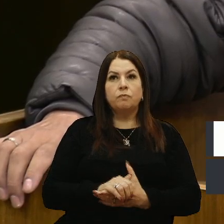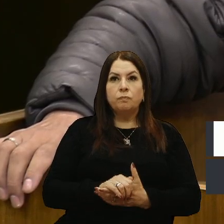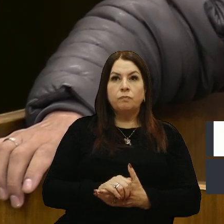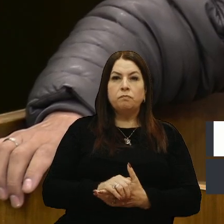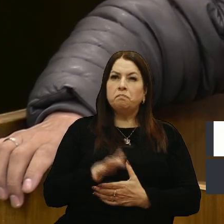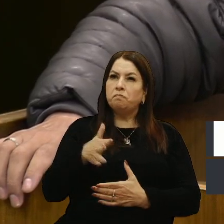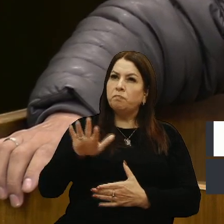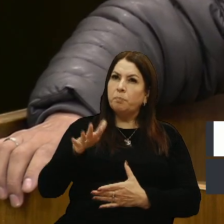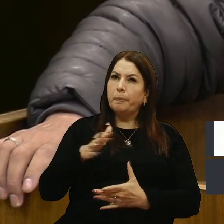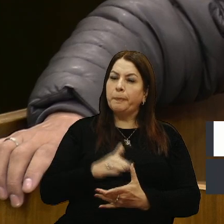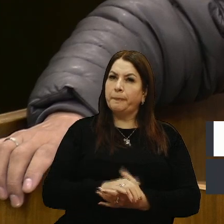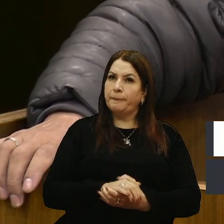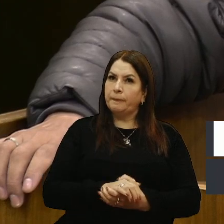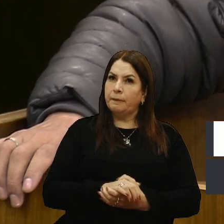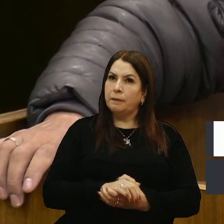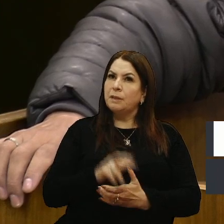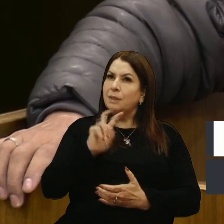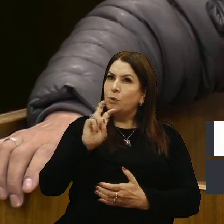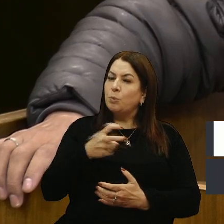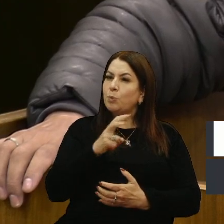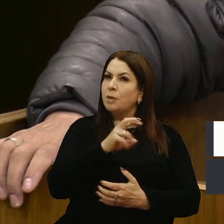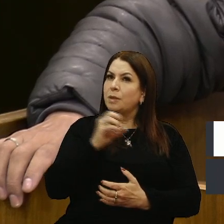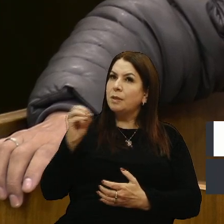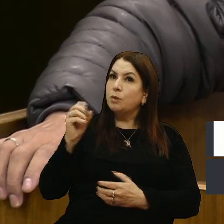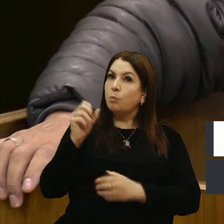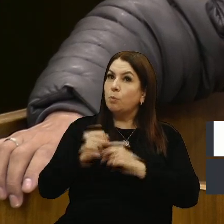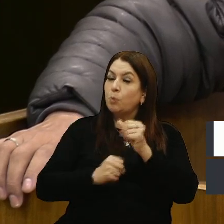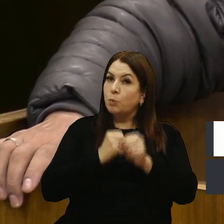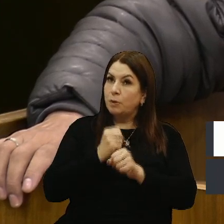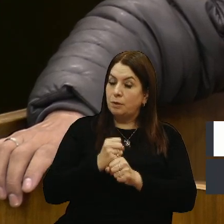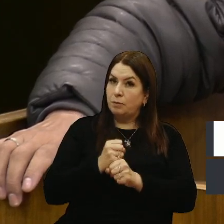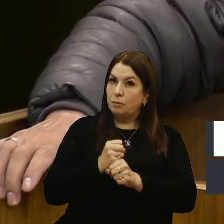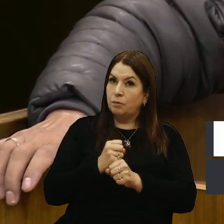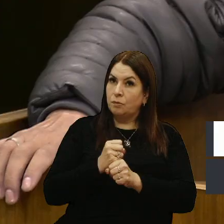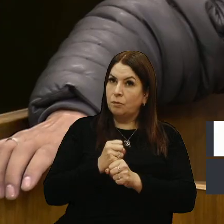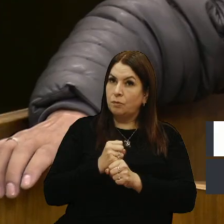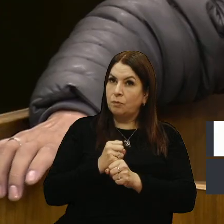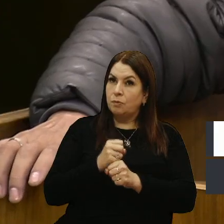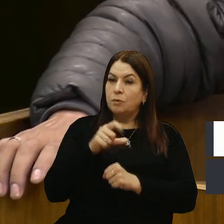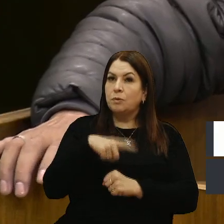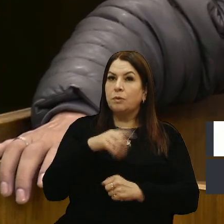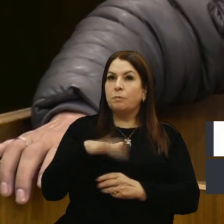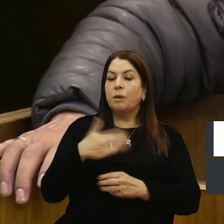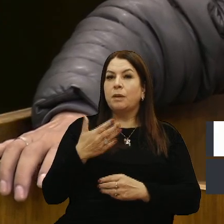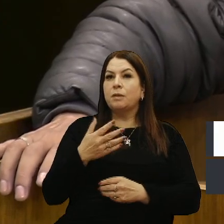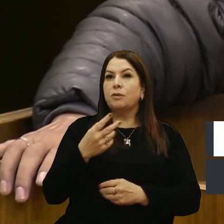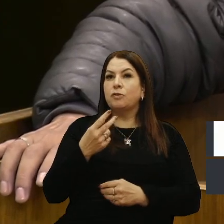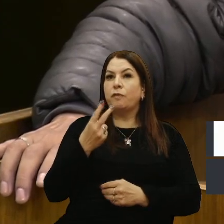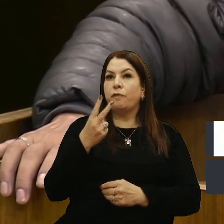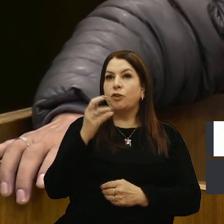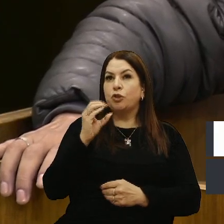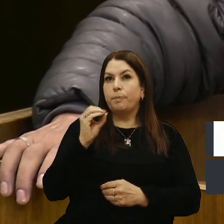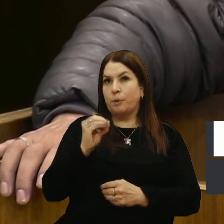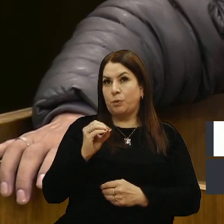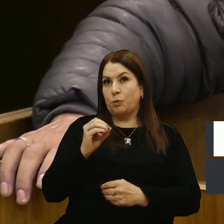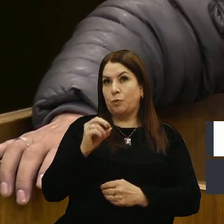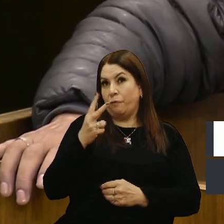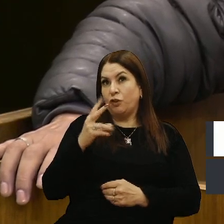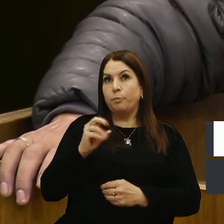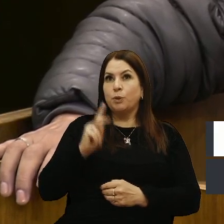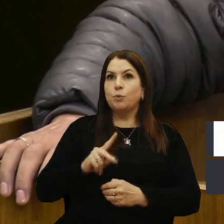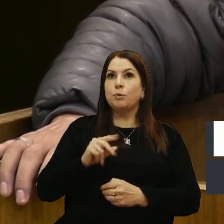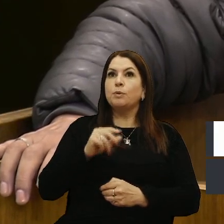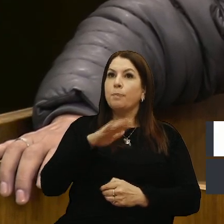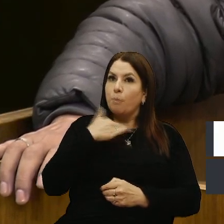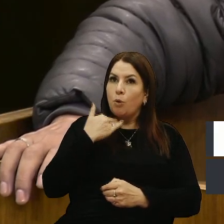Uma média de 5.500 por ano, né? E temos aqui mais de 20 pessoas que morrem todos os